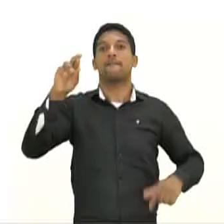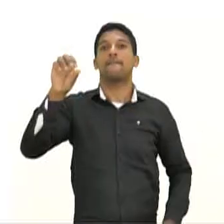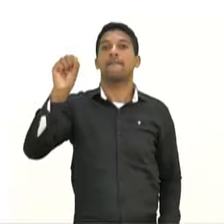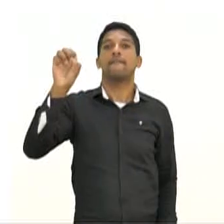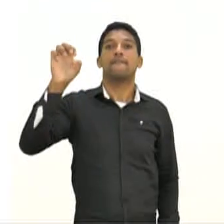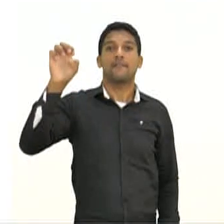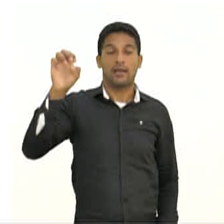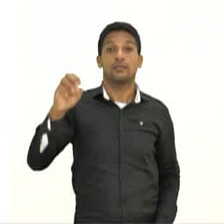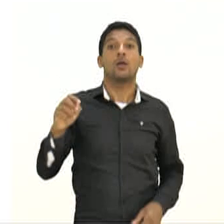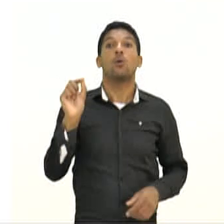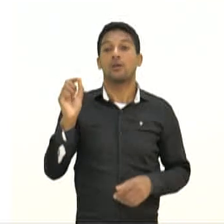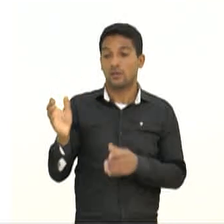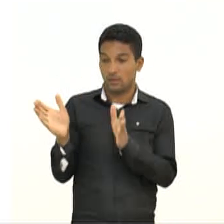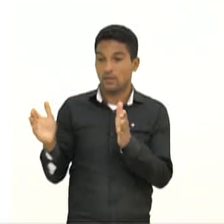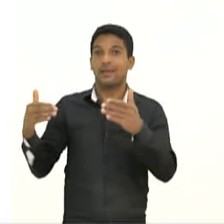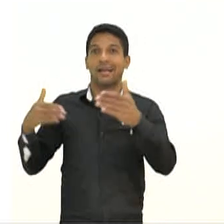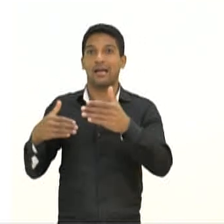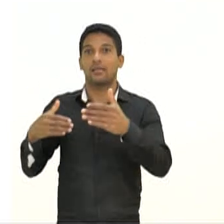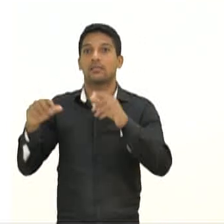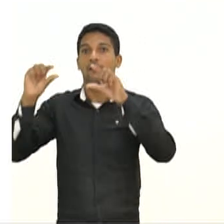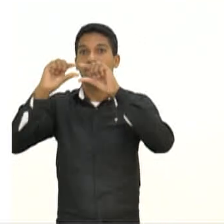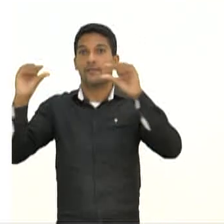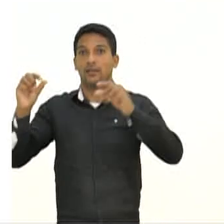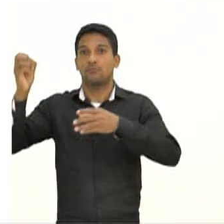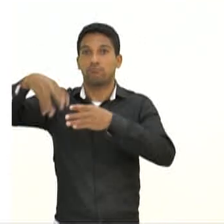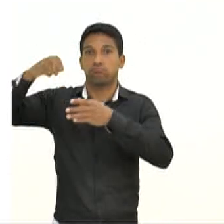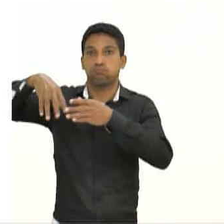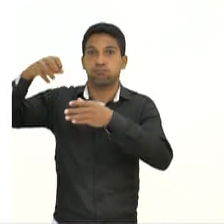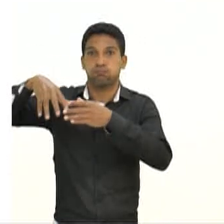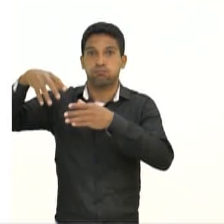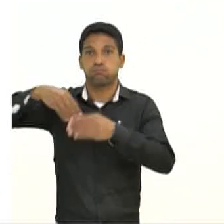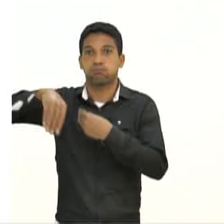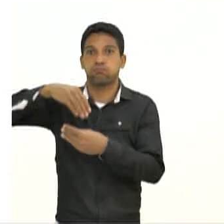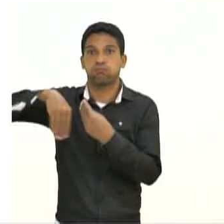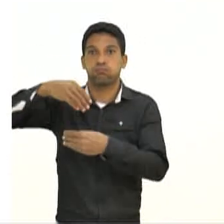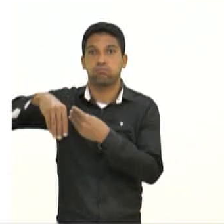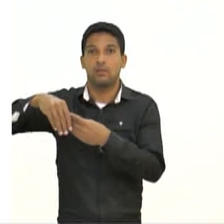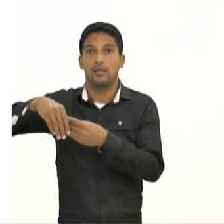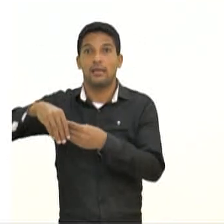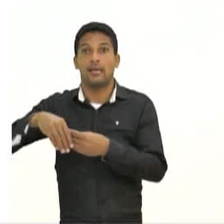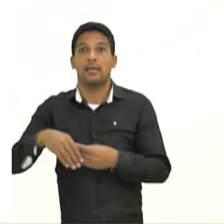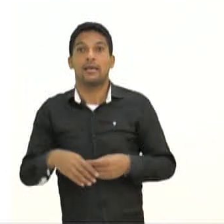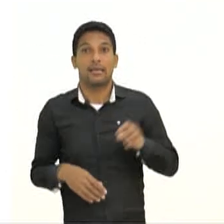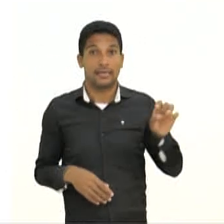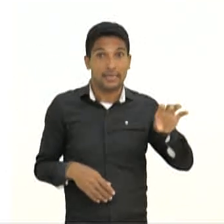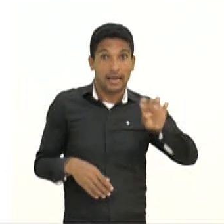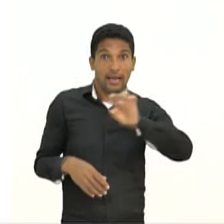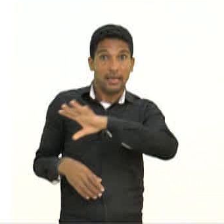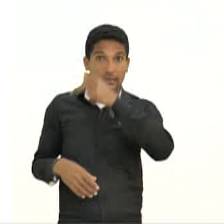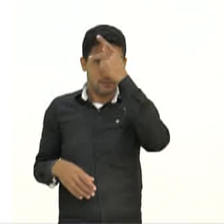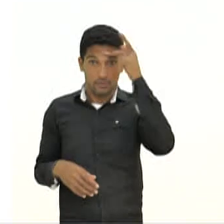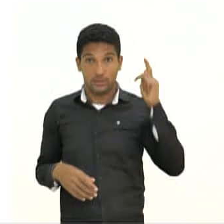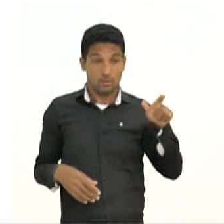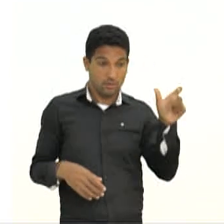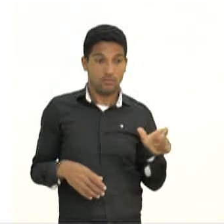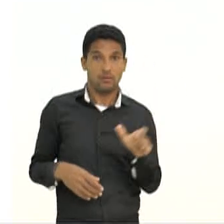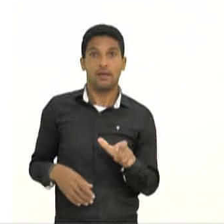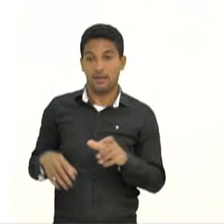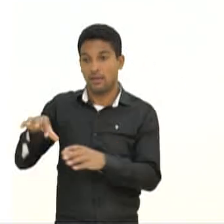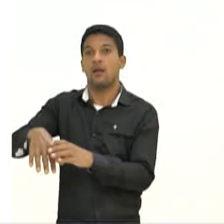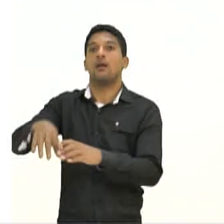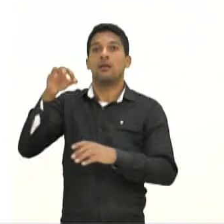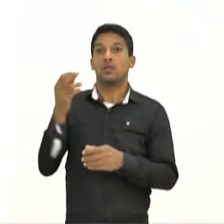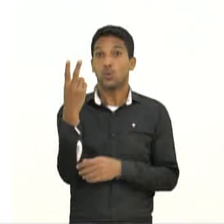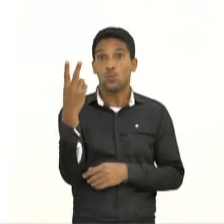caixa. Cada jogador recebe 2 frases dessa caixa e eles não sabem quais são, né? E no decorrer da improvisação, eles têm que